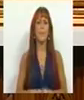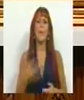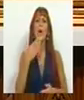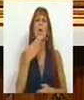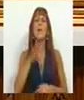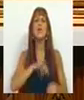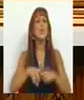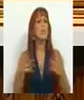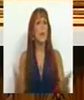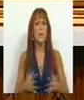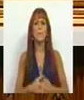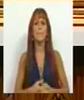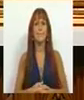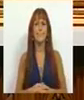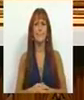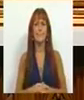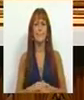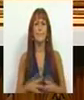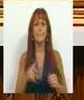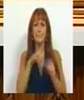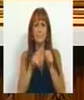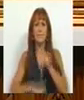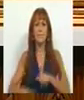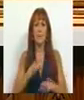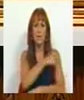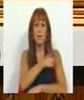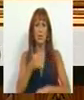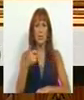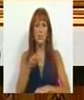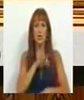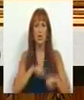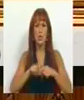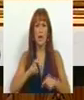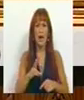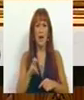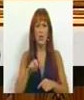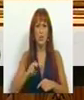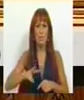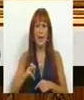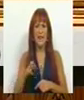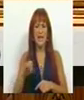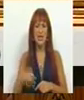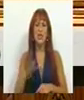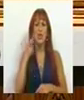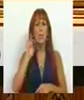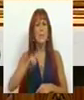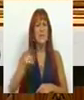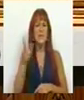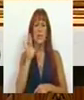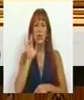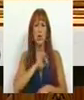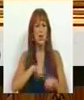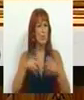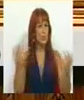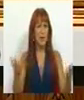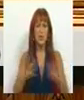Muito obrigado, Sr. Deputado. Para uma intervenção em nome do Bloco de Esquerda, Sr. Deputado Carlos Matias. Senhora Presidente, Senhoras e